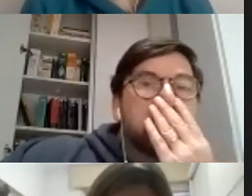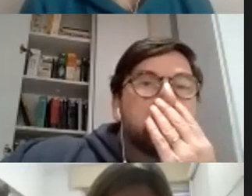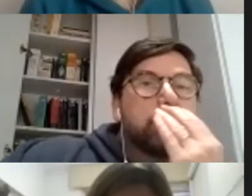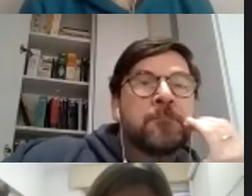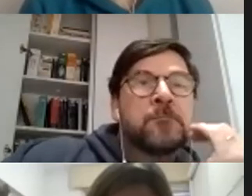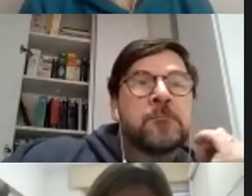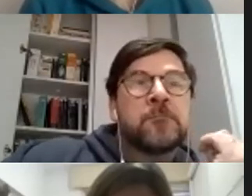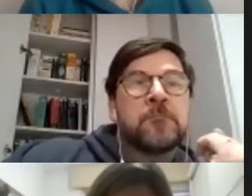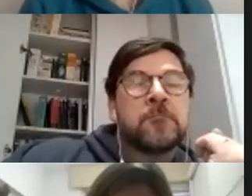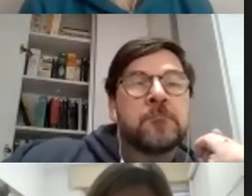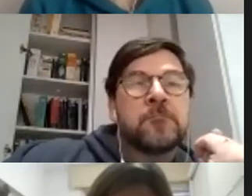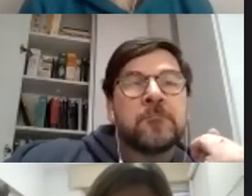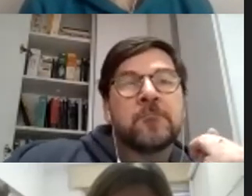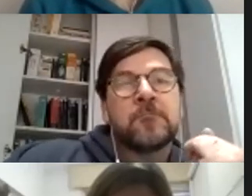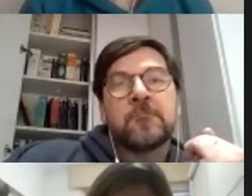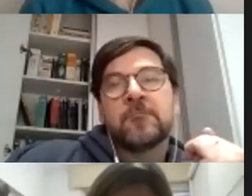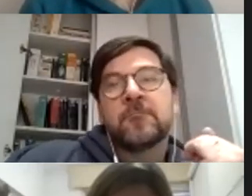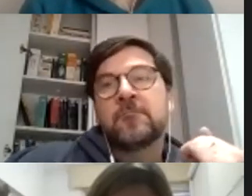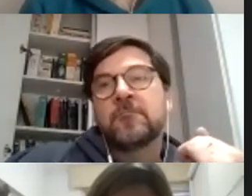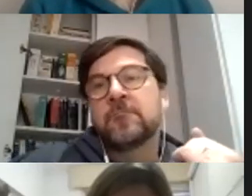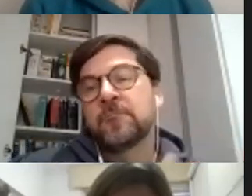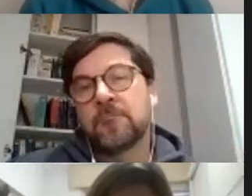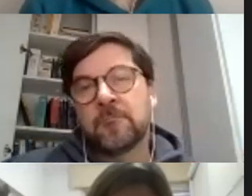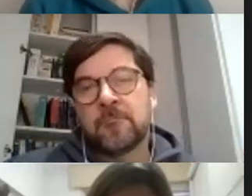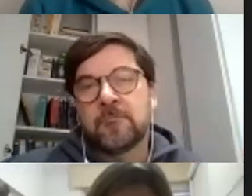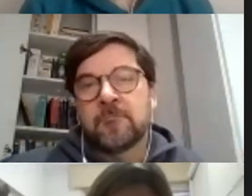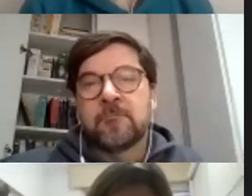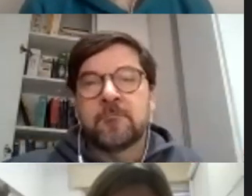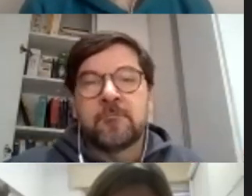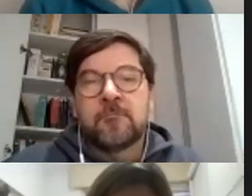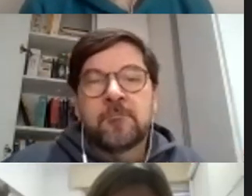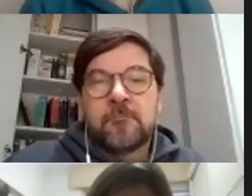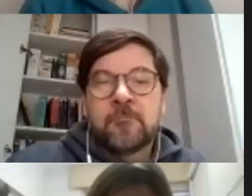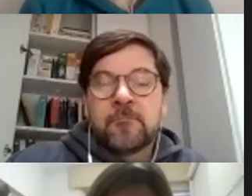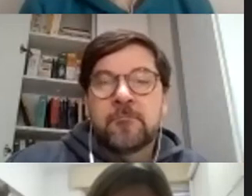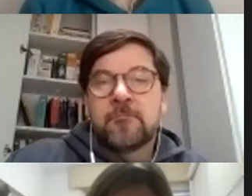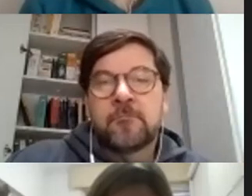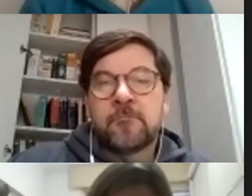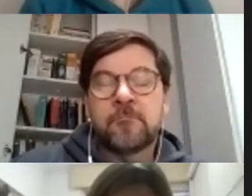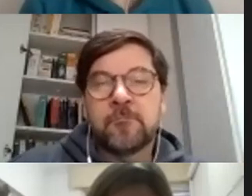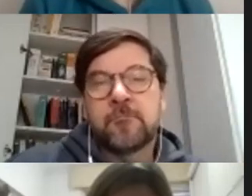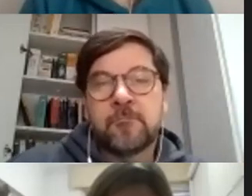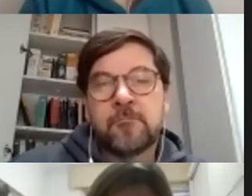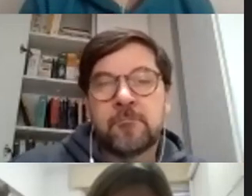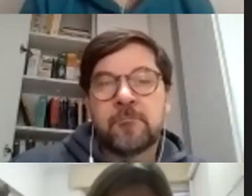Fiquem à vontade para perguntar o que quiserem ou complementarem ou questionarem isso que eu estou dizendo. Dizer que não concorda, por